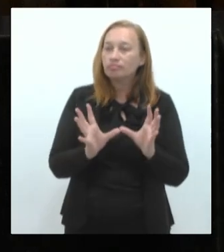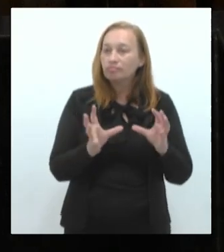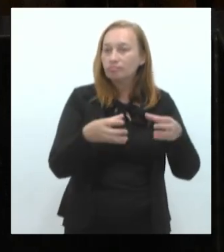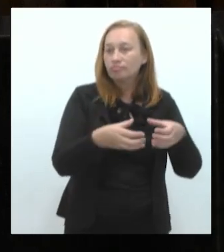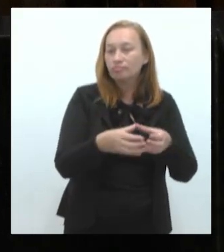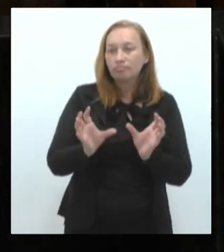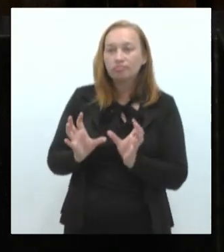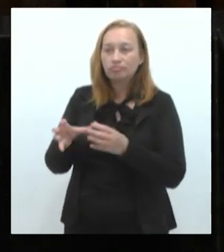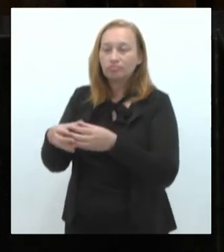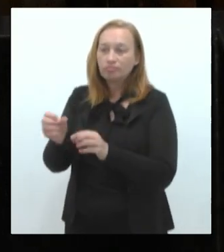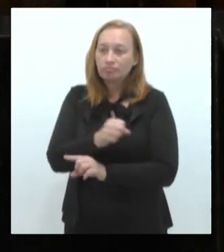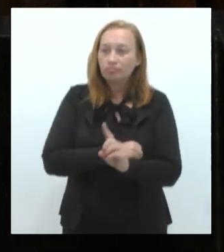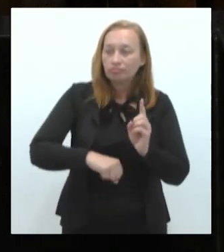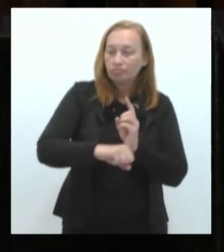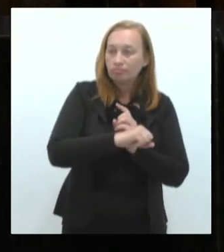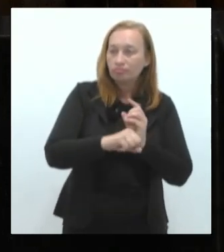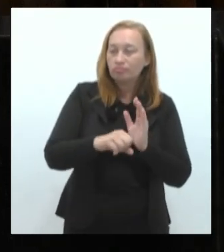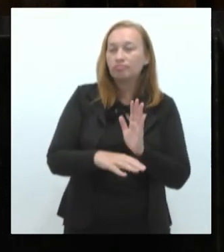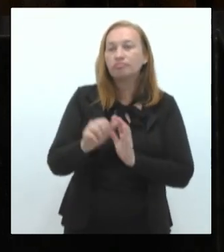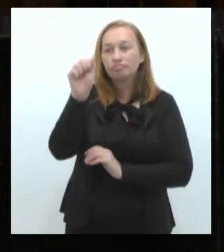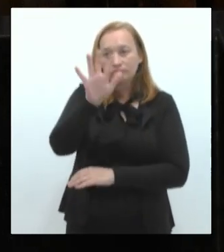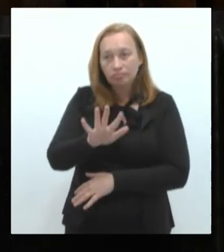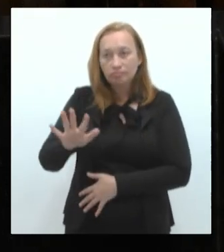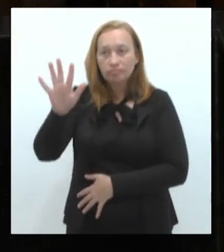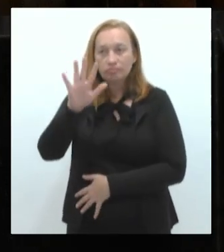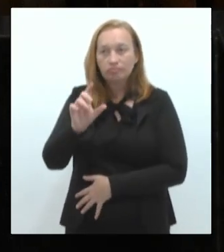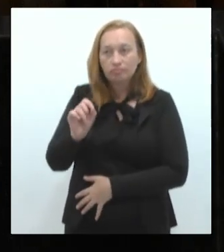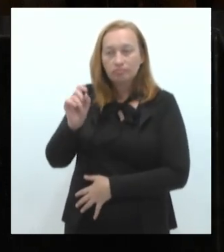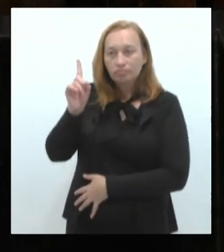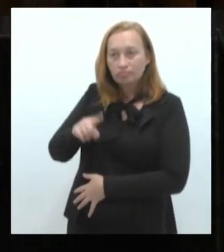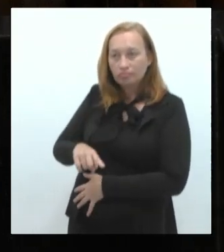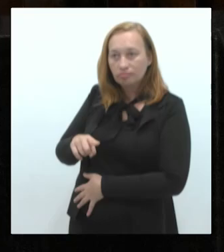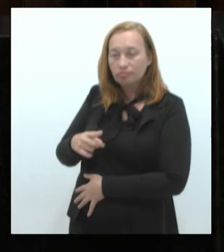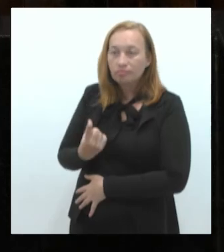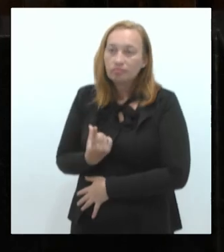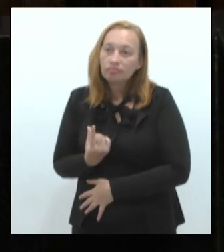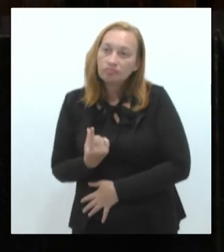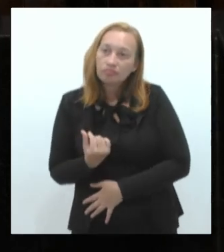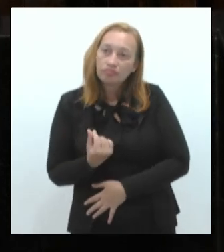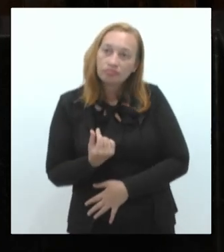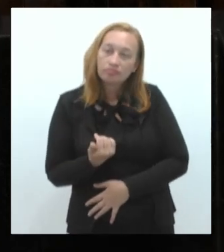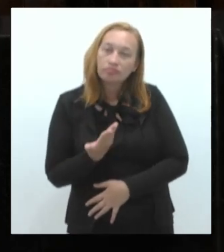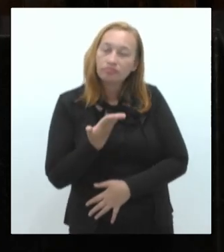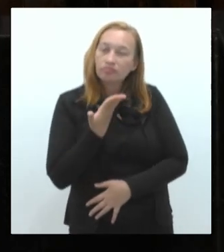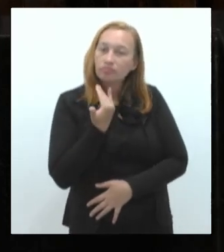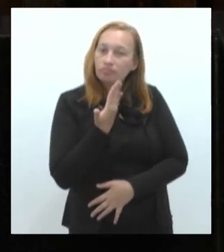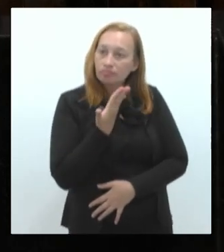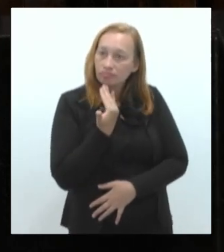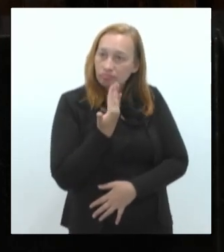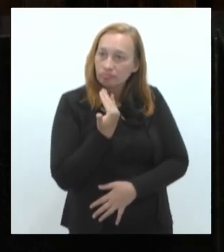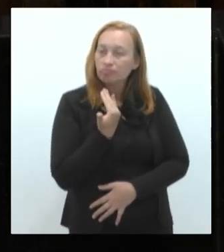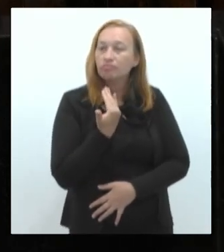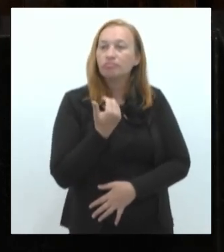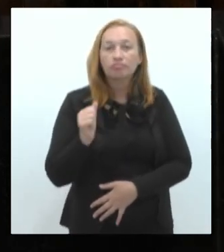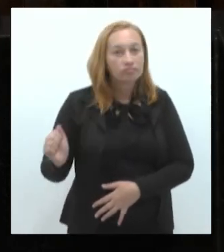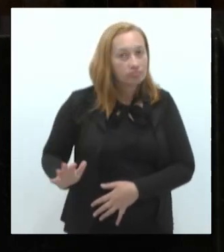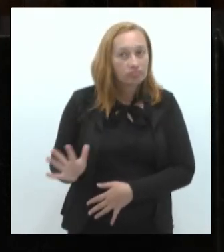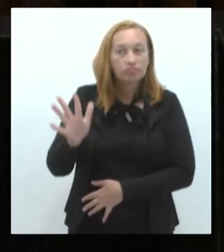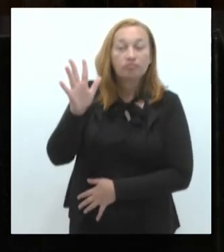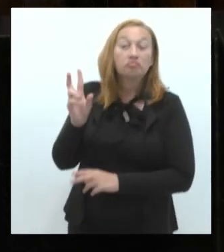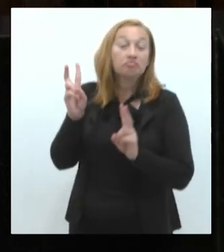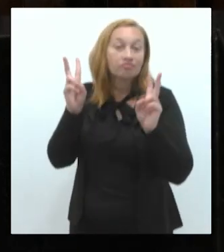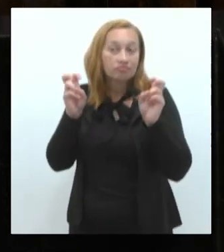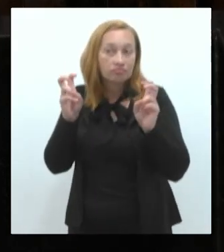da sociedade a nível nacional, que é a alta do preço dos alimentos e que é um dos